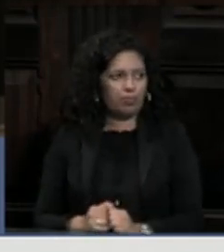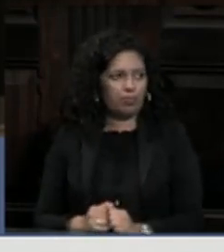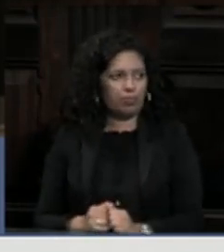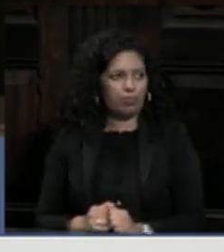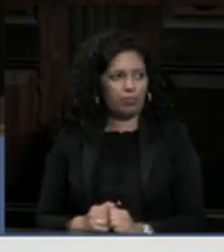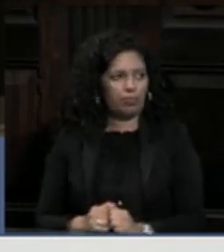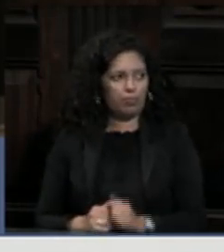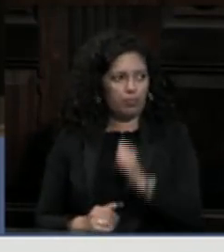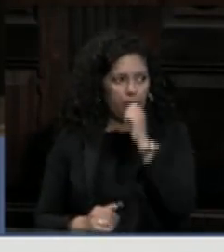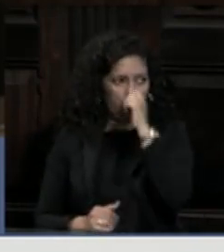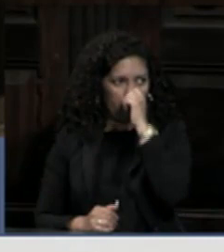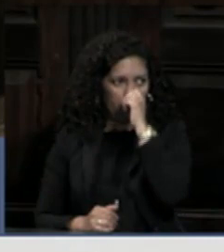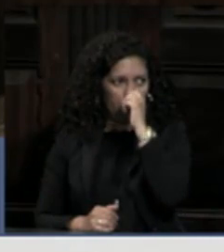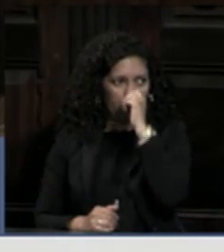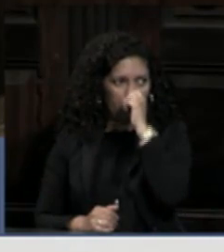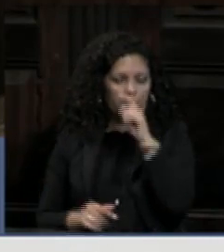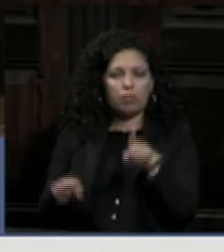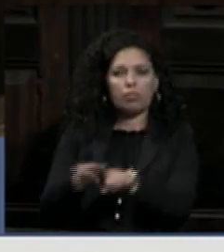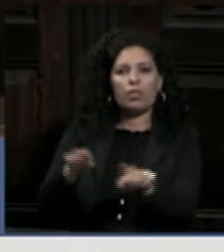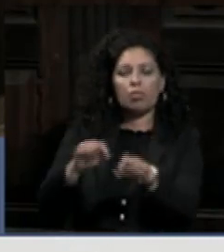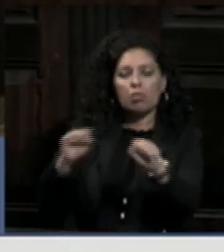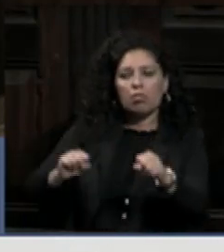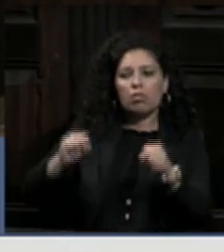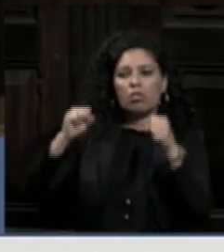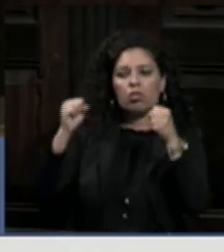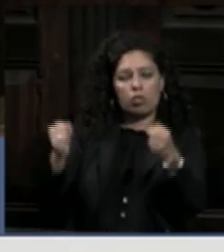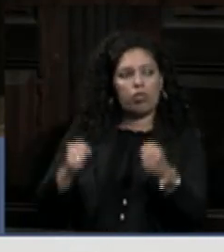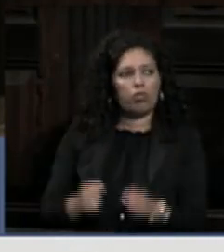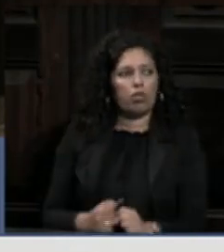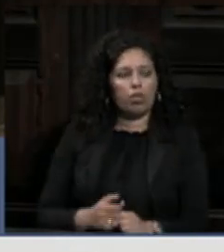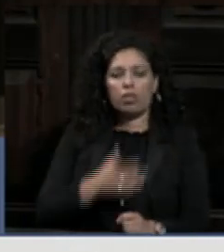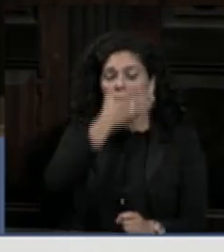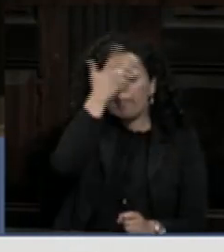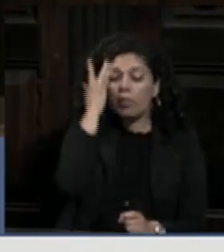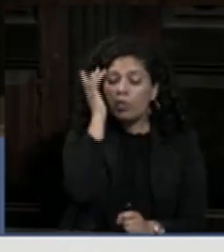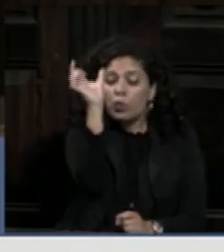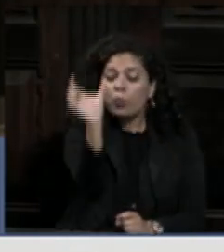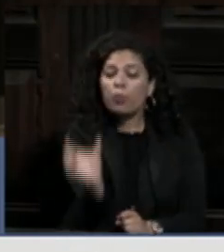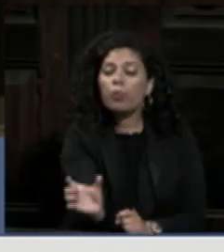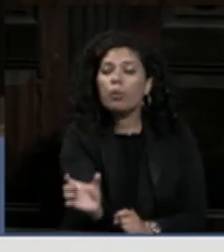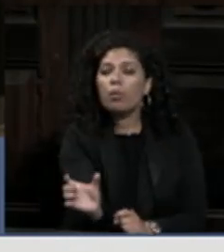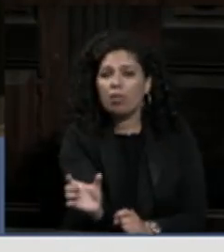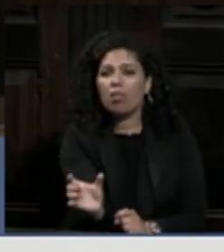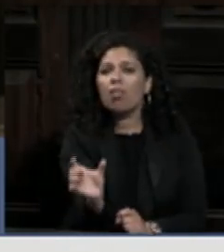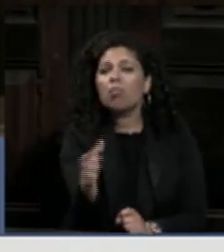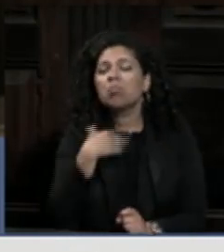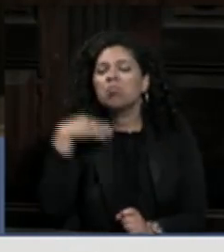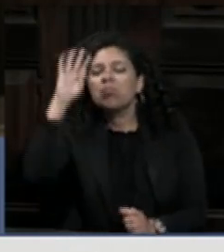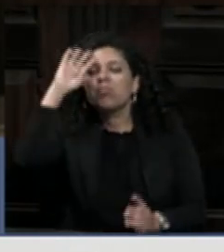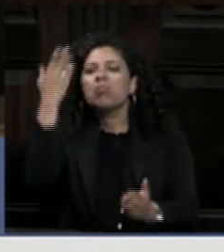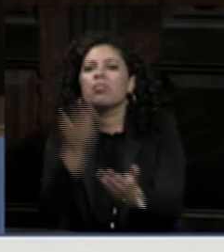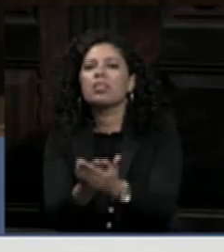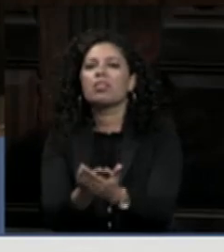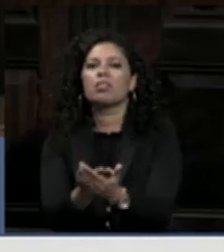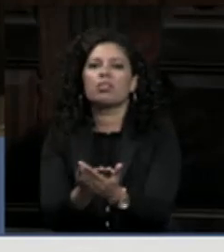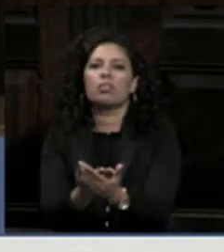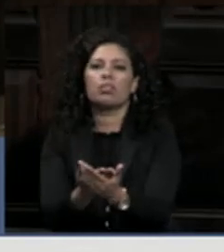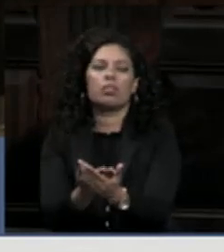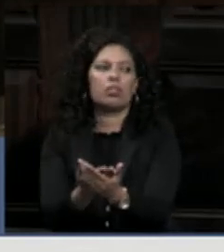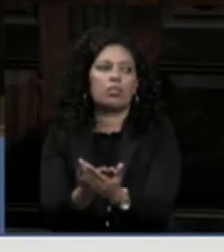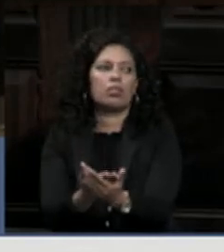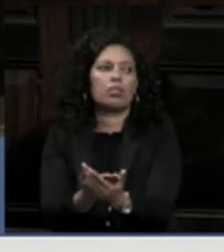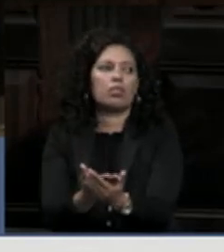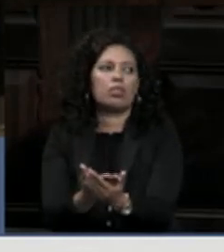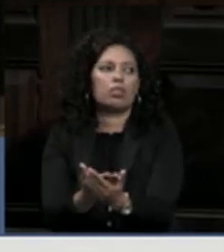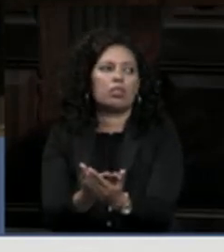um pouco melhor no ser humano eu acredito tenho